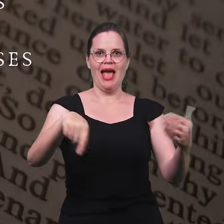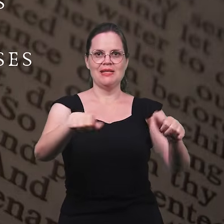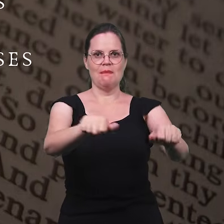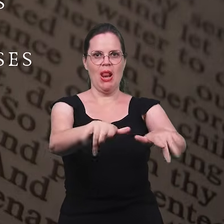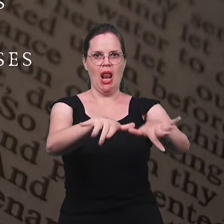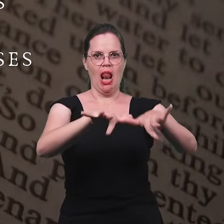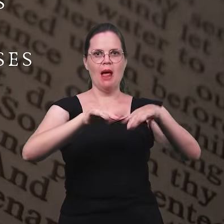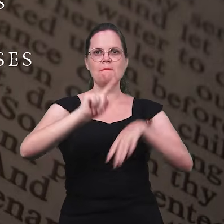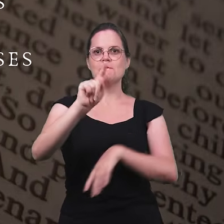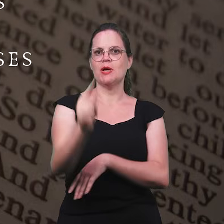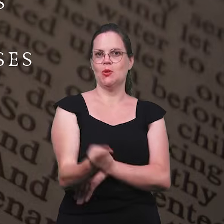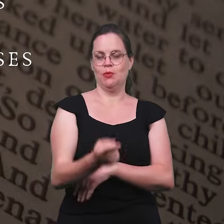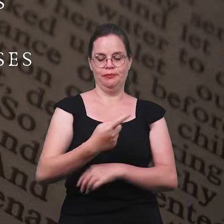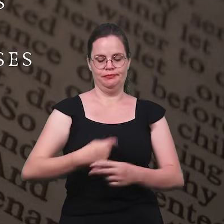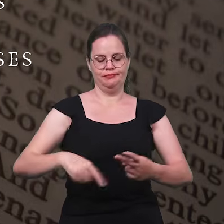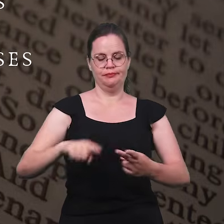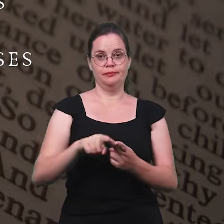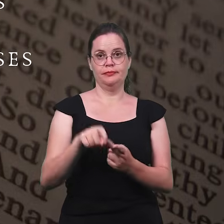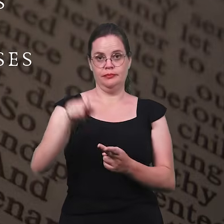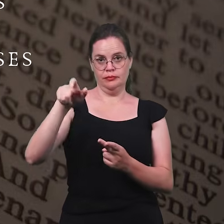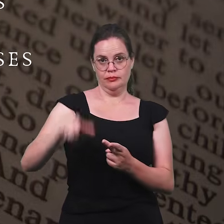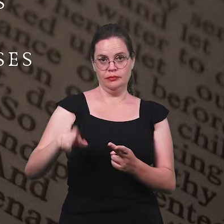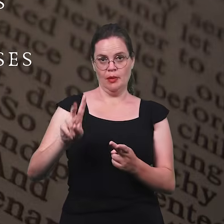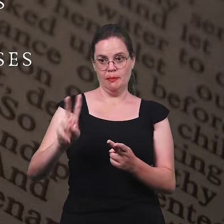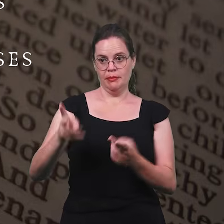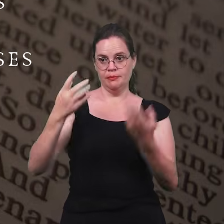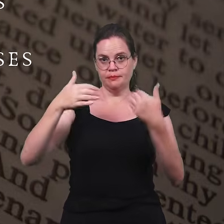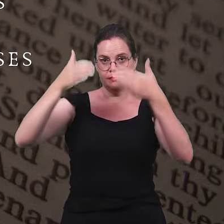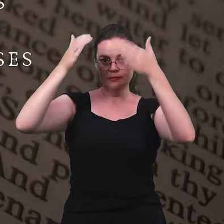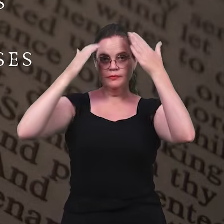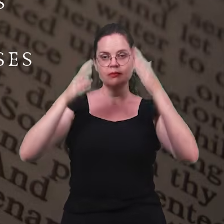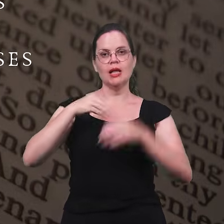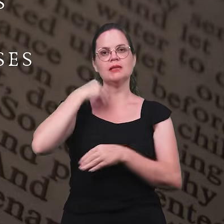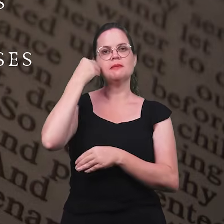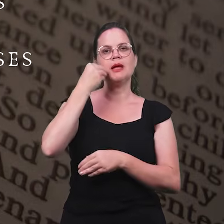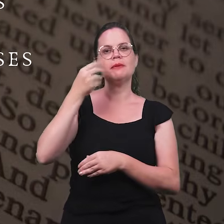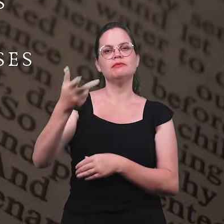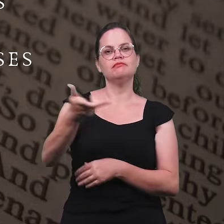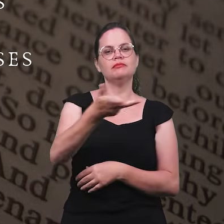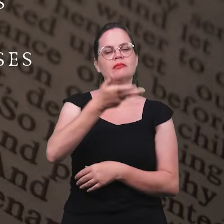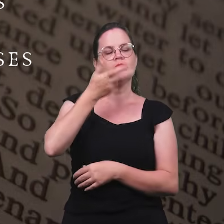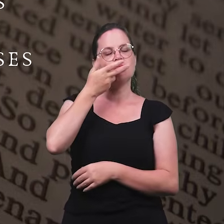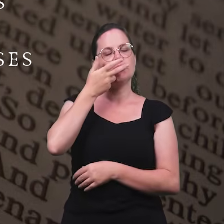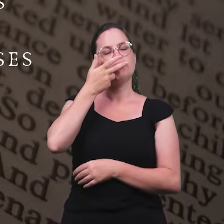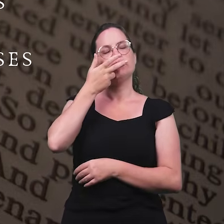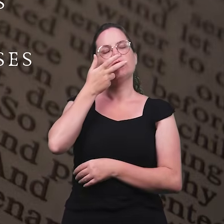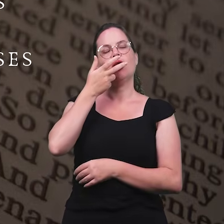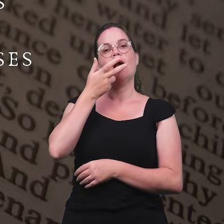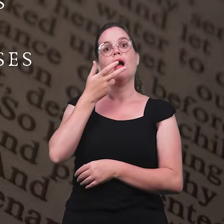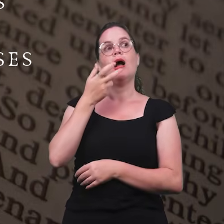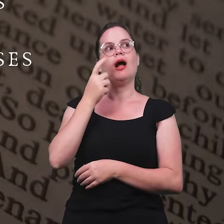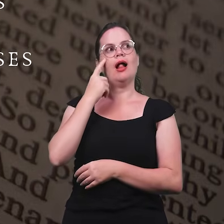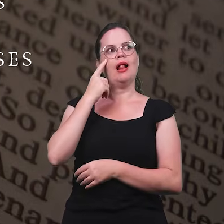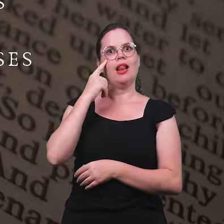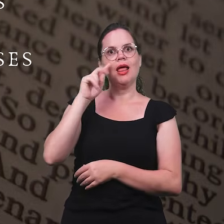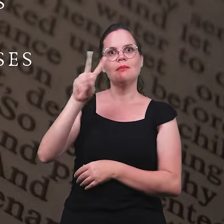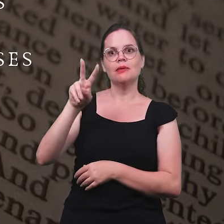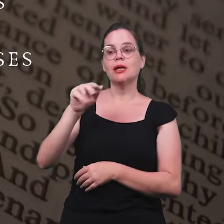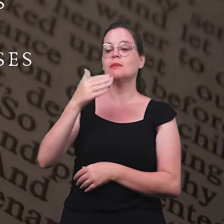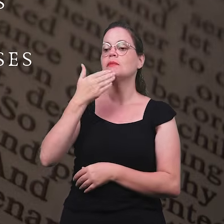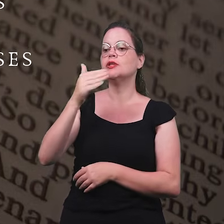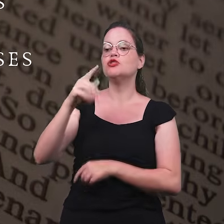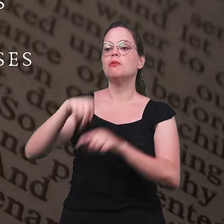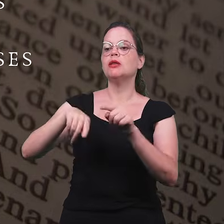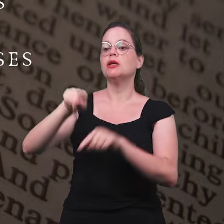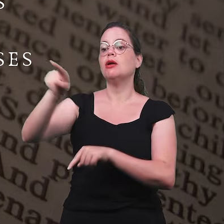2, Beltsazar, tendo provado o vinho, mandou trazer os utensílios. 2ª vez.